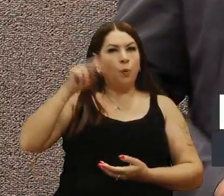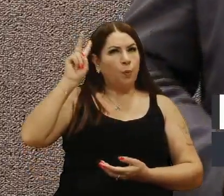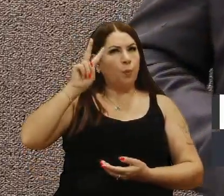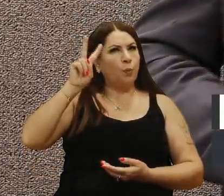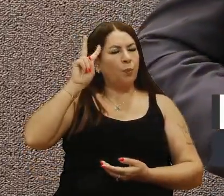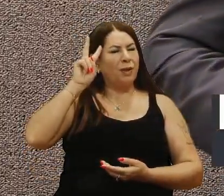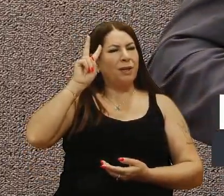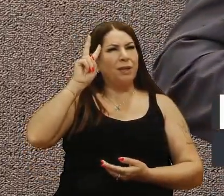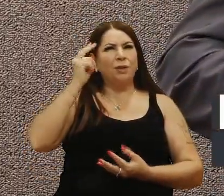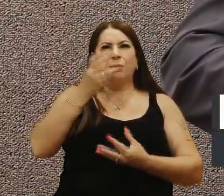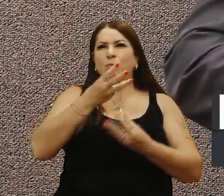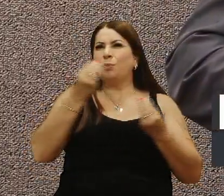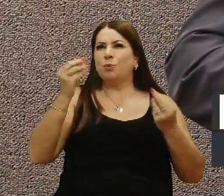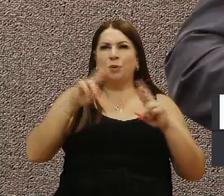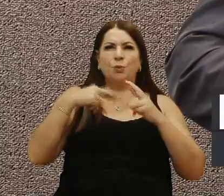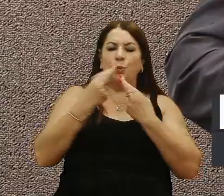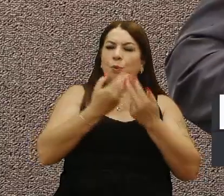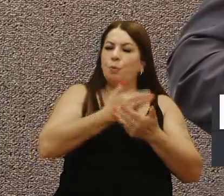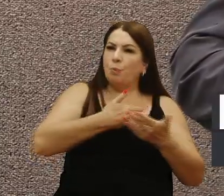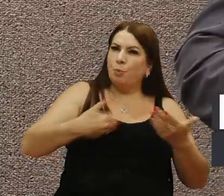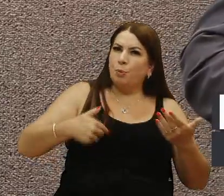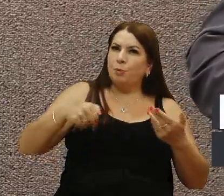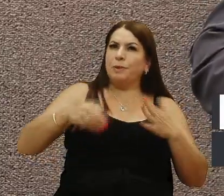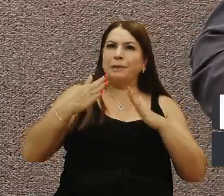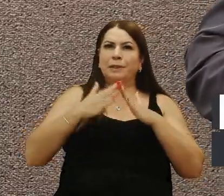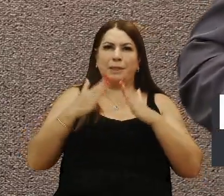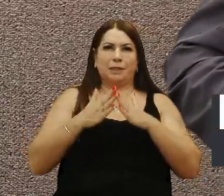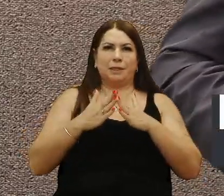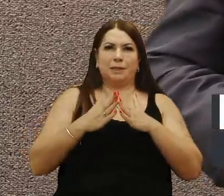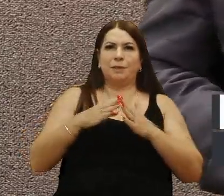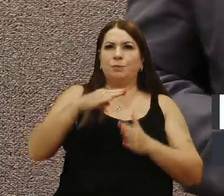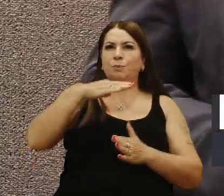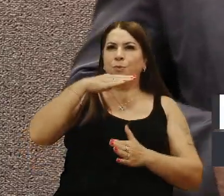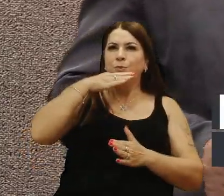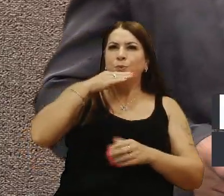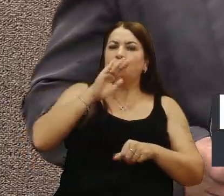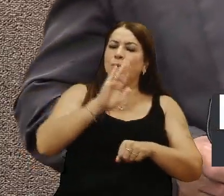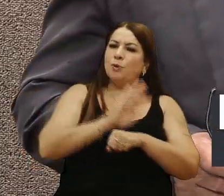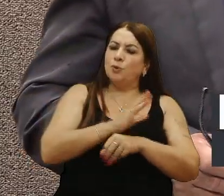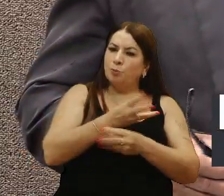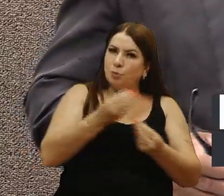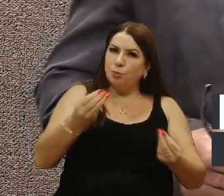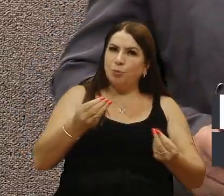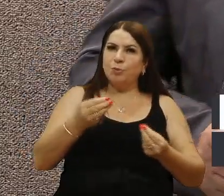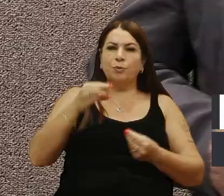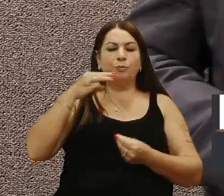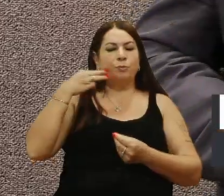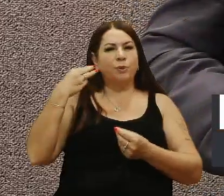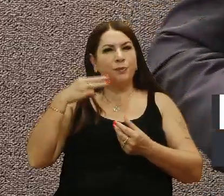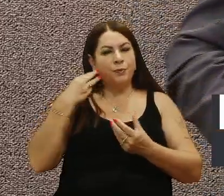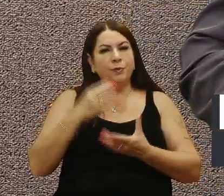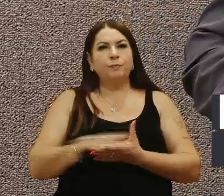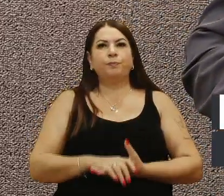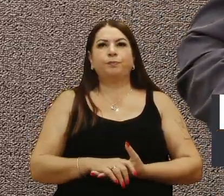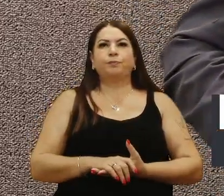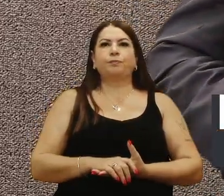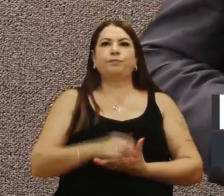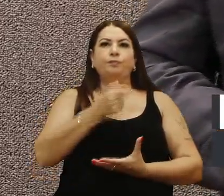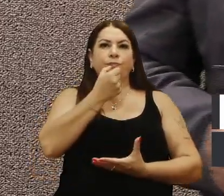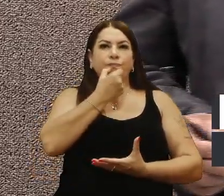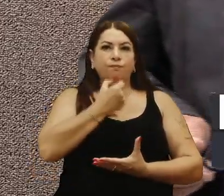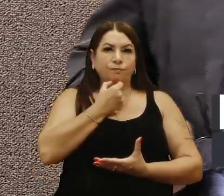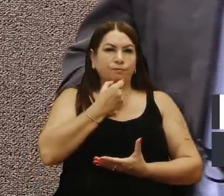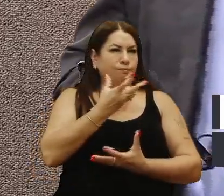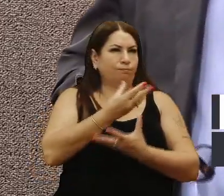muito das audiências públicas dessa casa. Bortola ajudou muito, Marisol, Cristiano